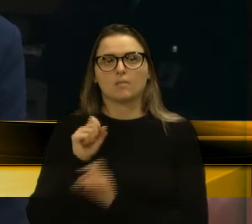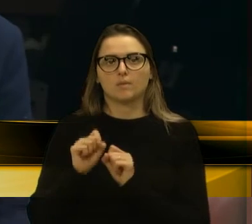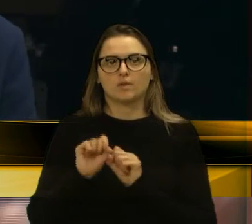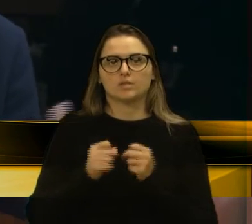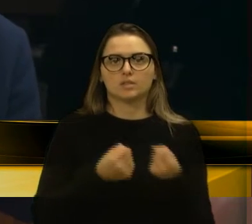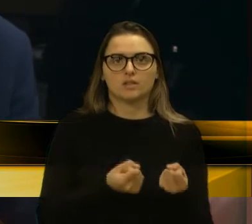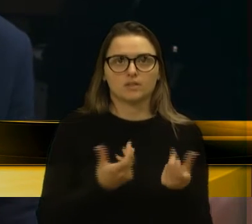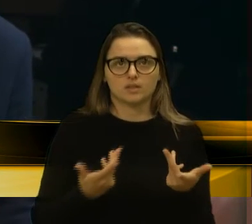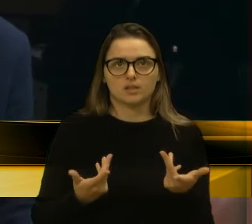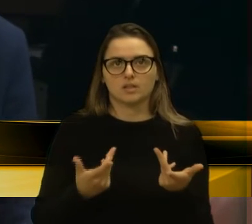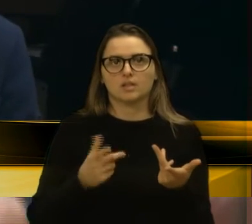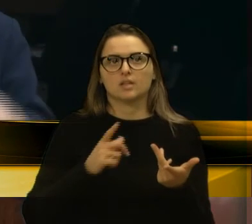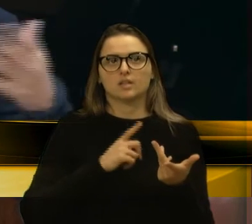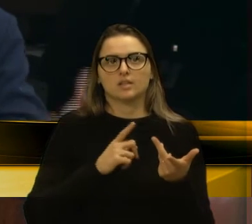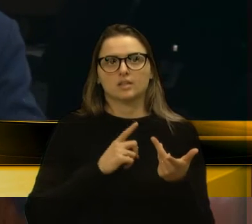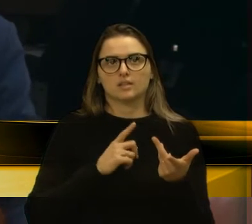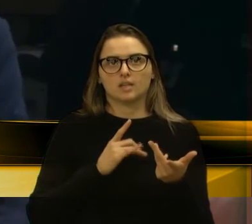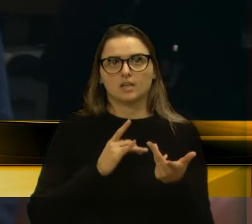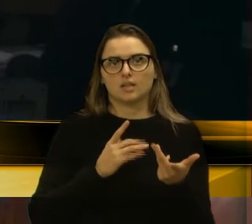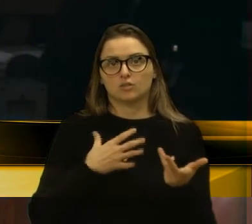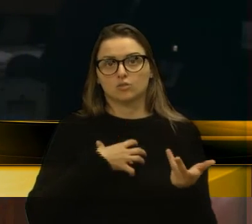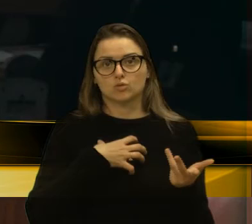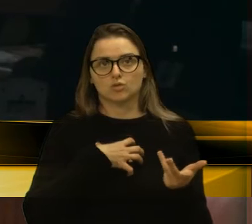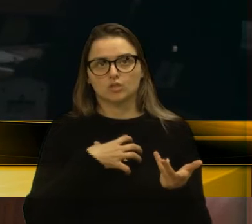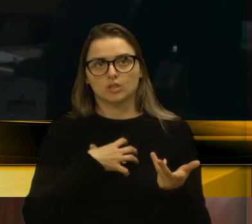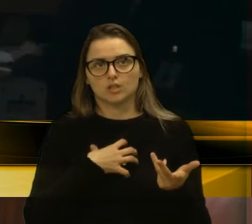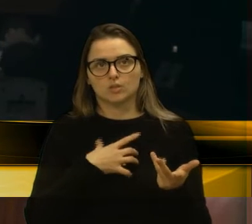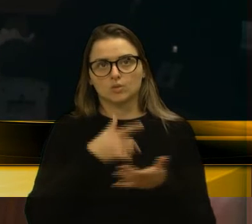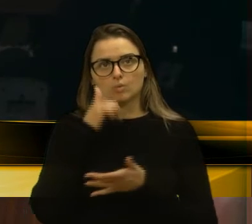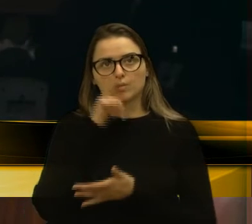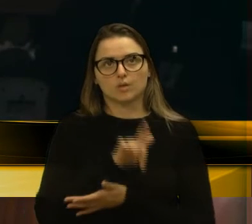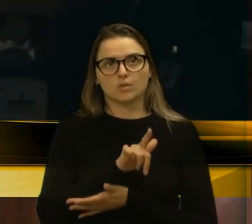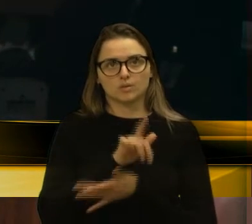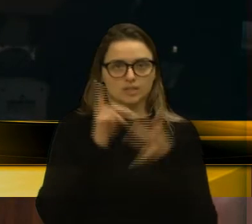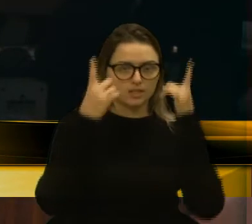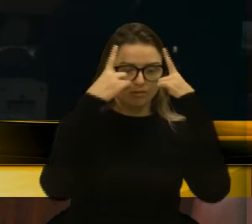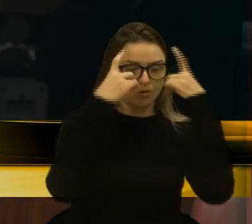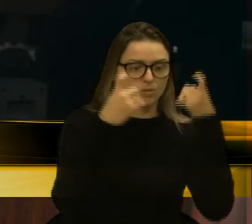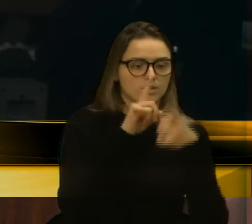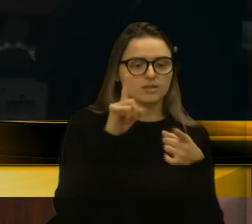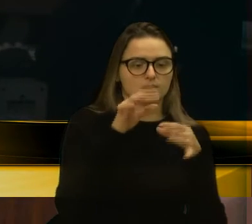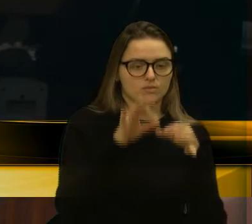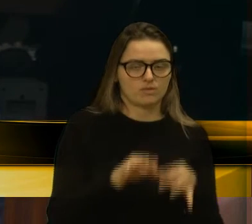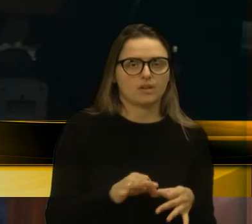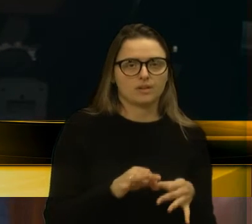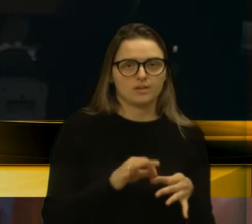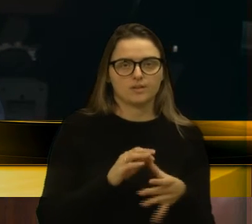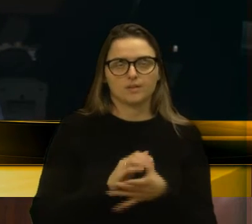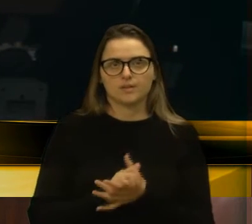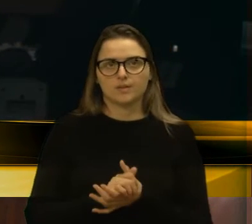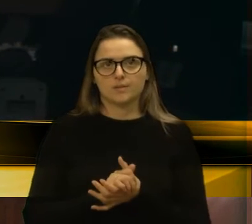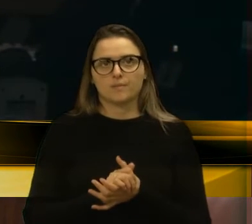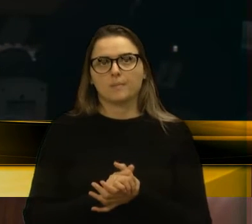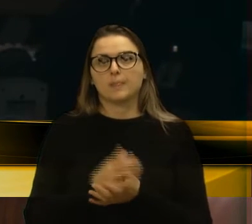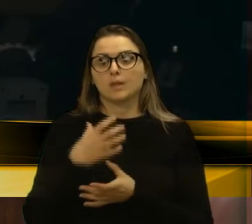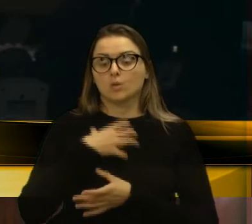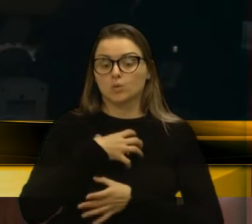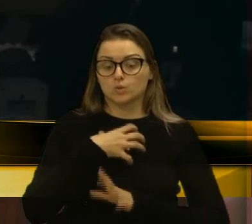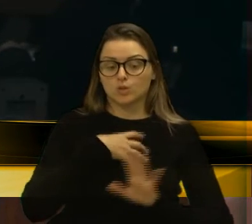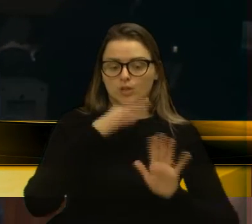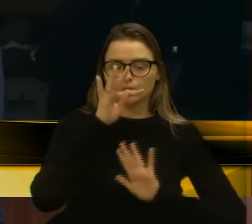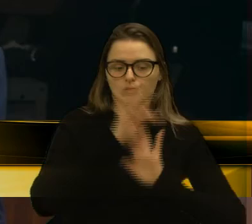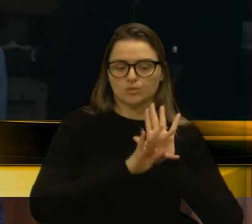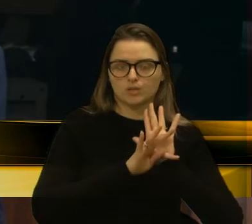Usar o meio moderado para repelir violência injusta, né? A forma que o texto está